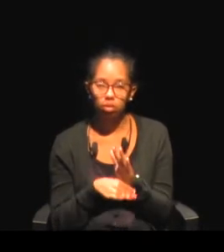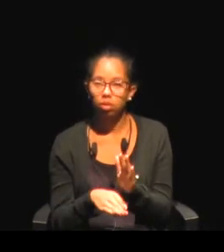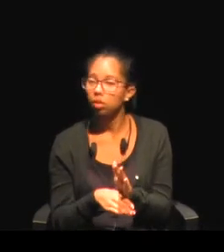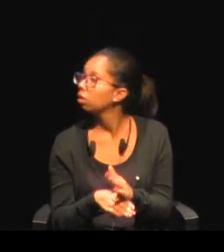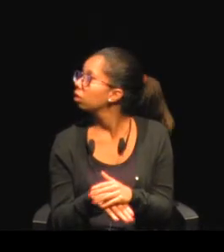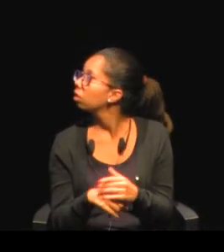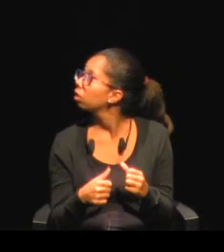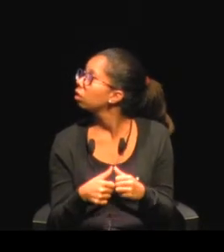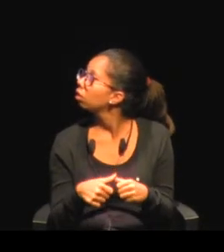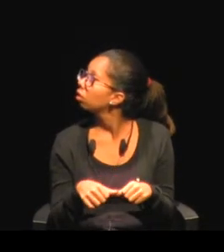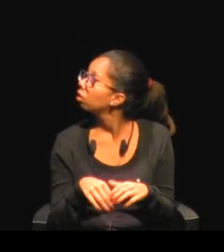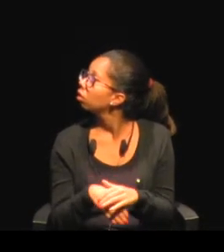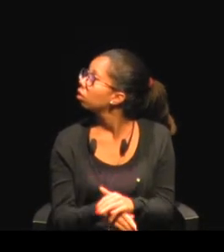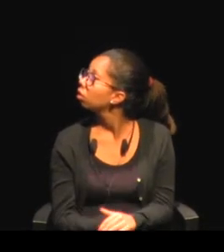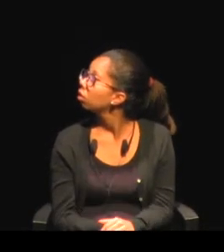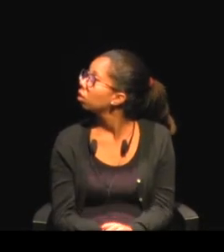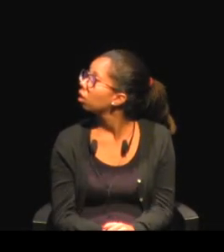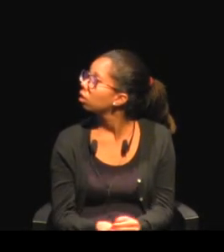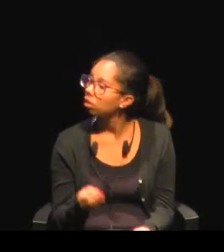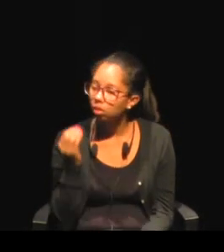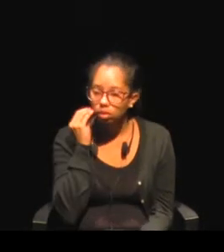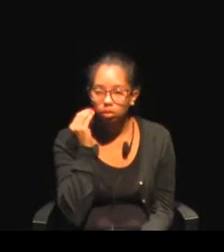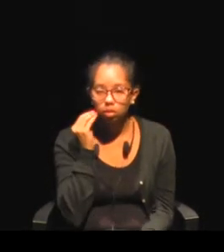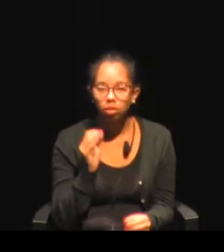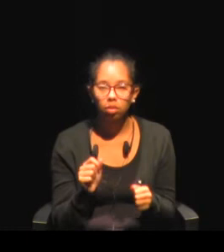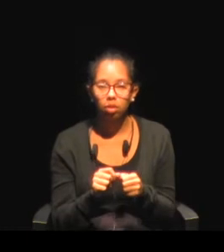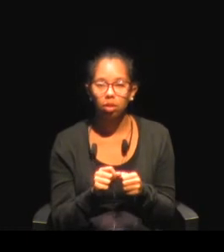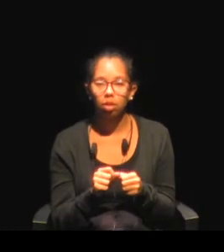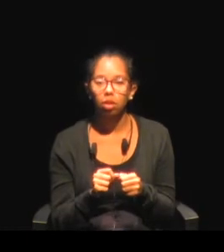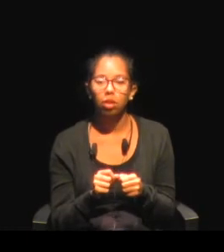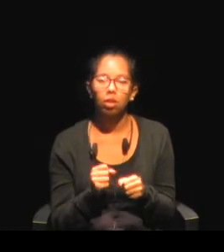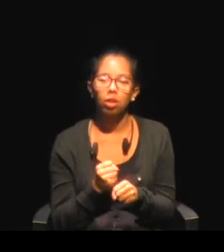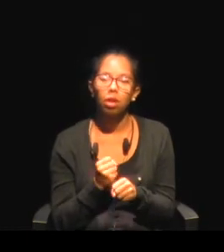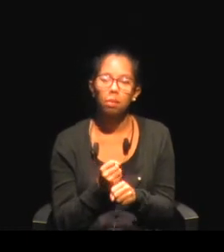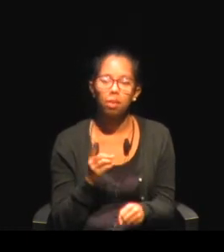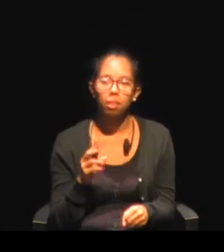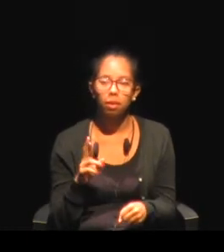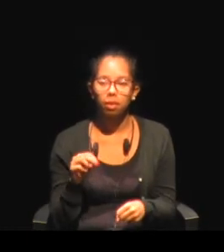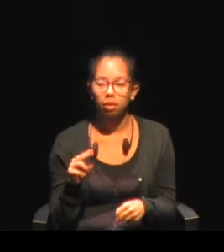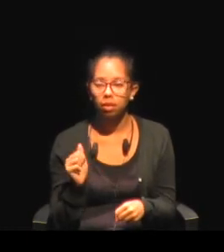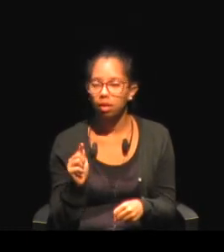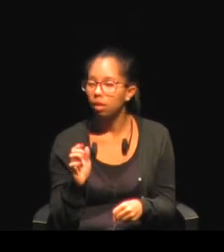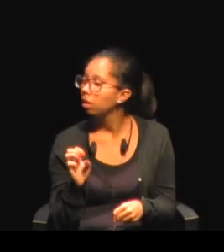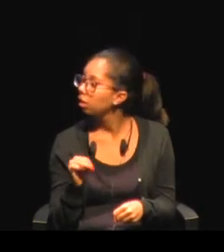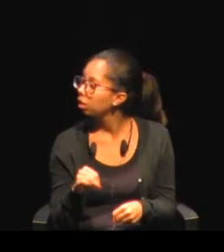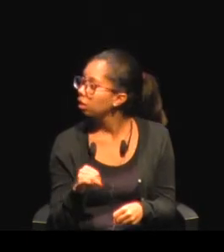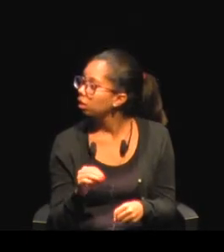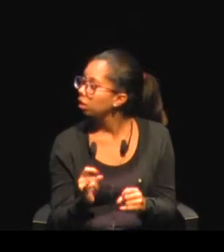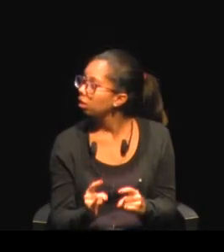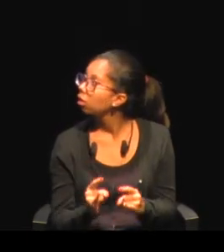Esse é o edifício de apoio, aquele que fica lá embaixo. A gente está fazendo ainda a obra de drenagem do terreno aí. Acho que isso já está bem